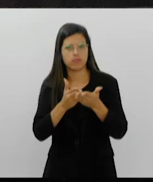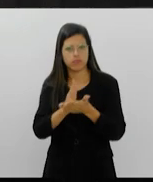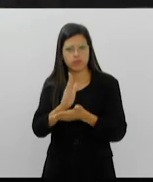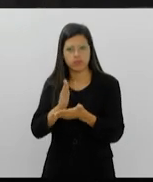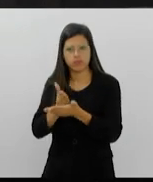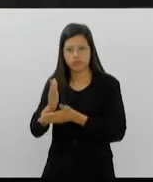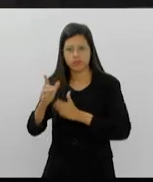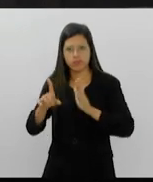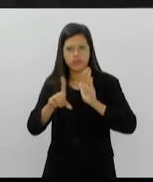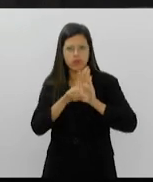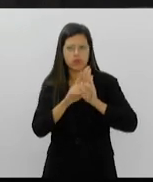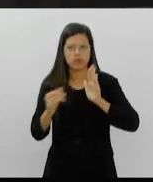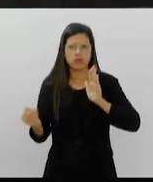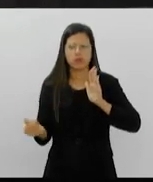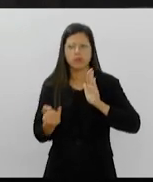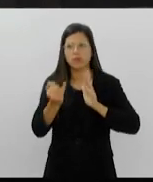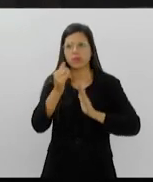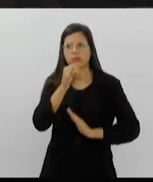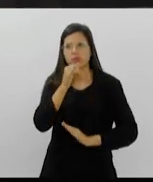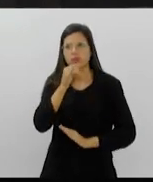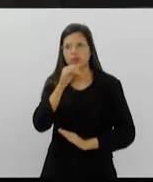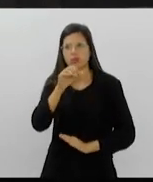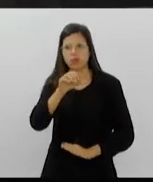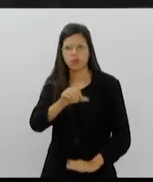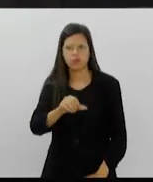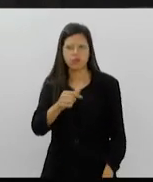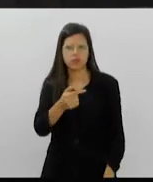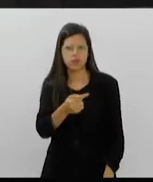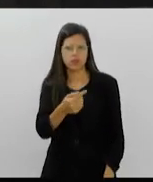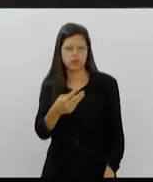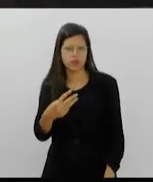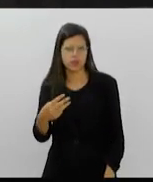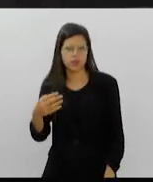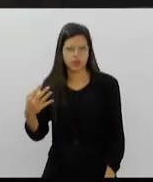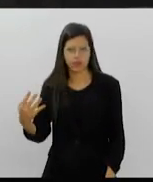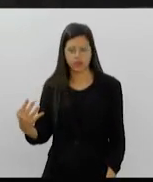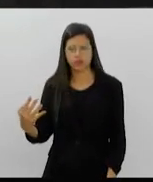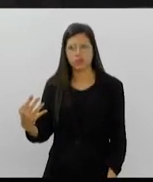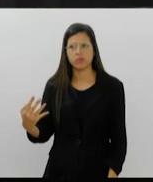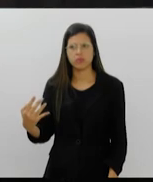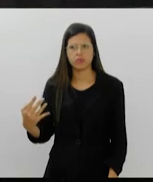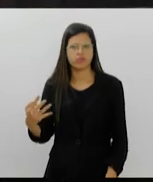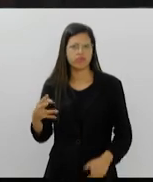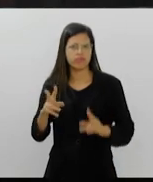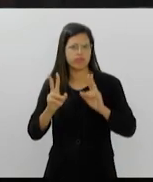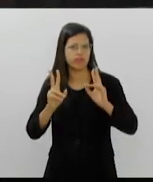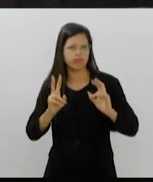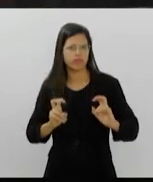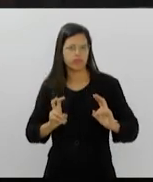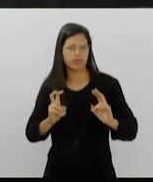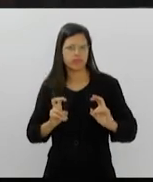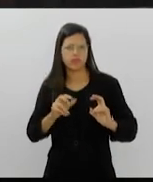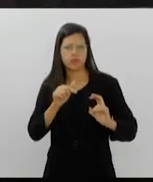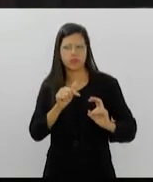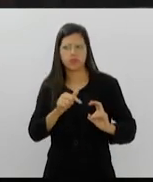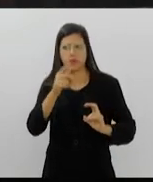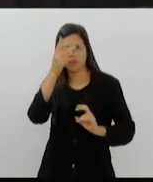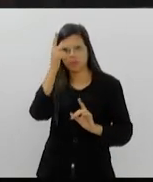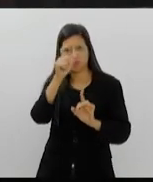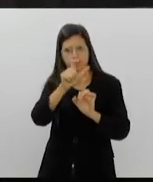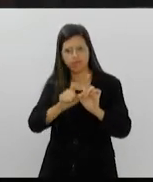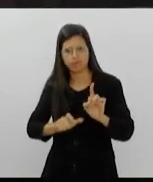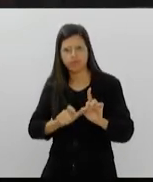leis importantes, como, por exemplo, a lei de número 9.734, que versa justamente sobre a pessoa